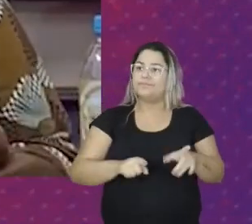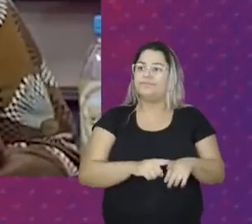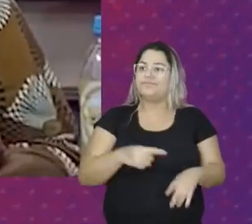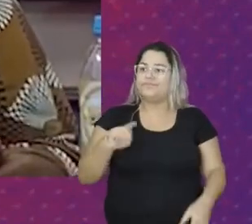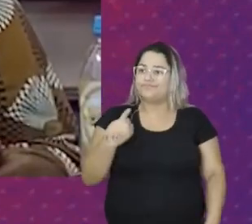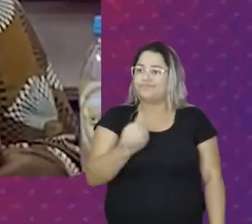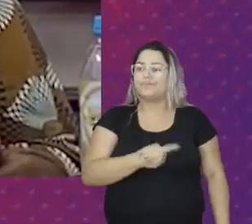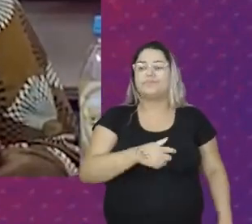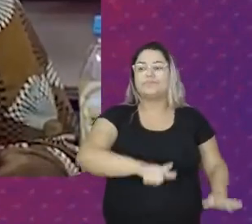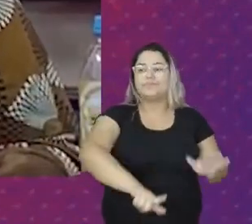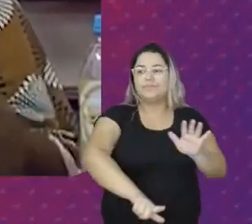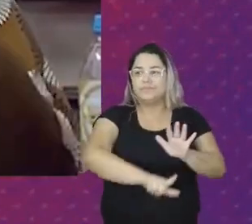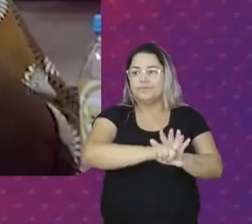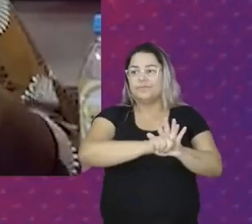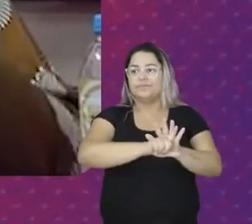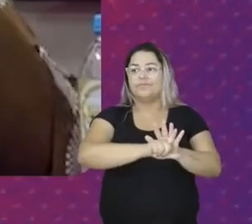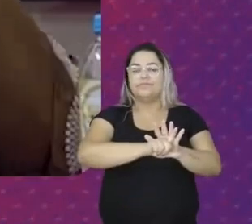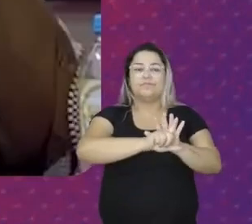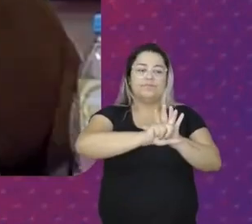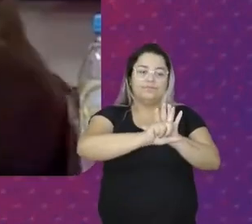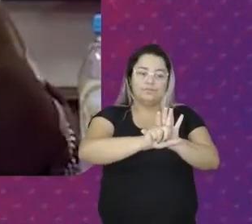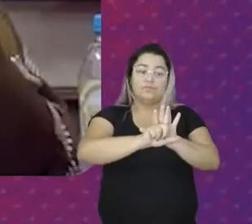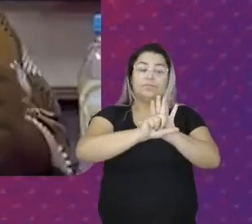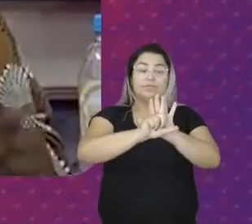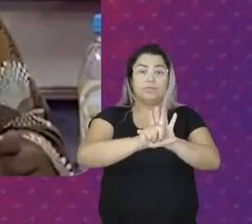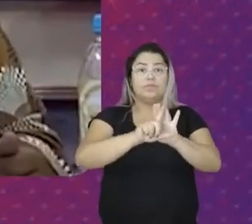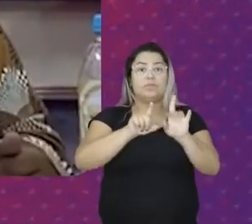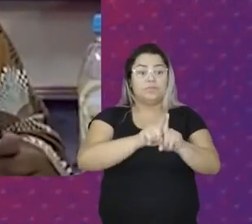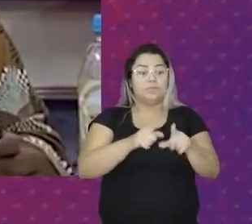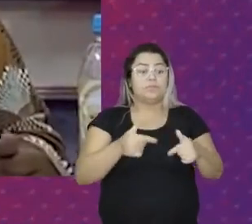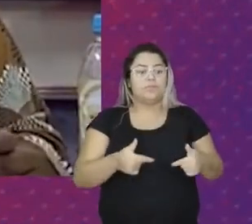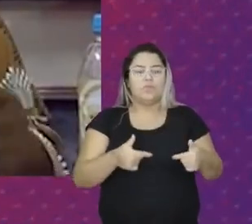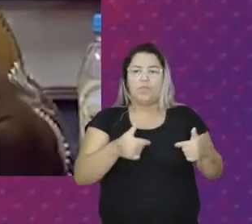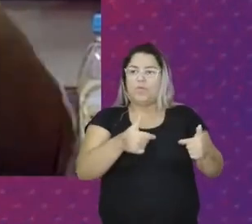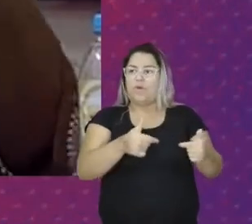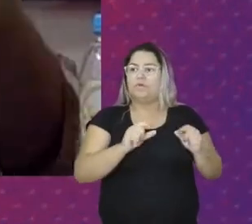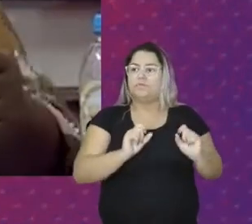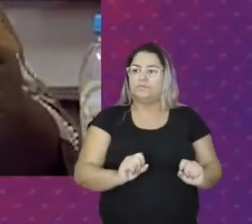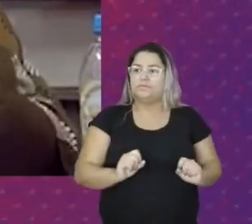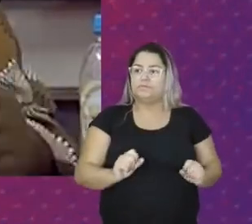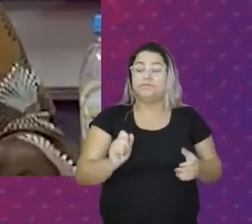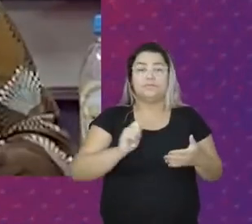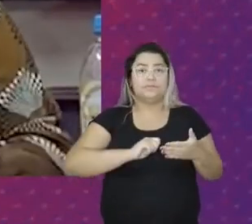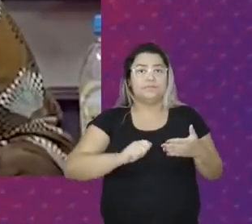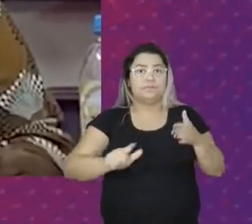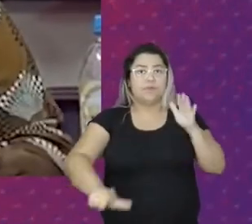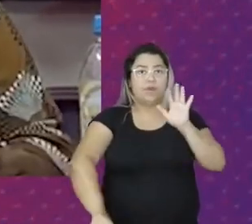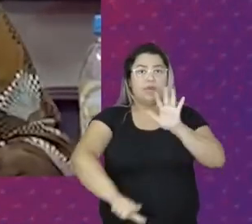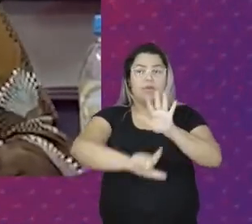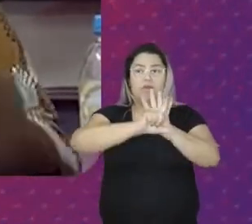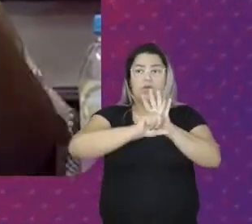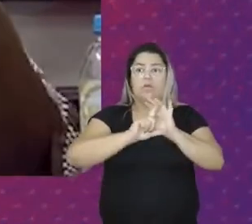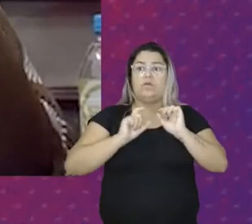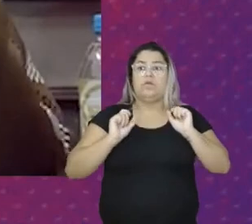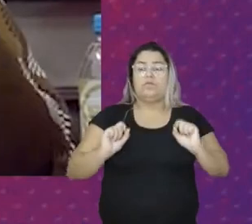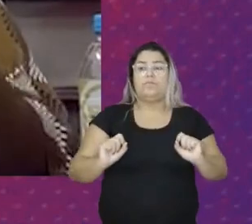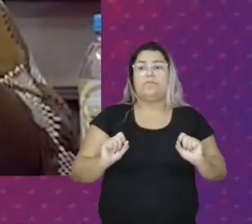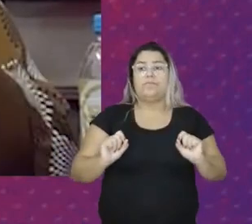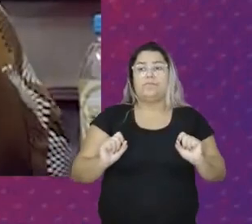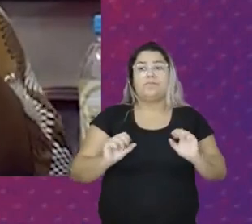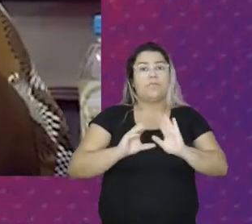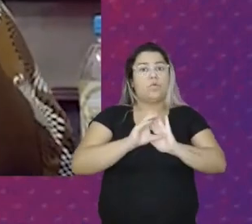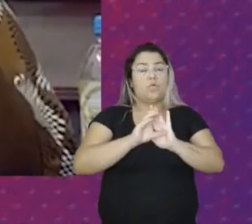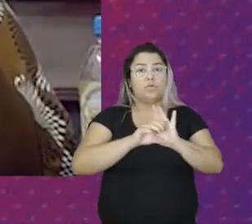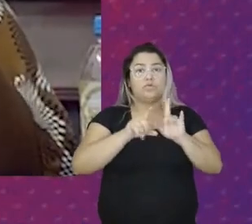nossa legislação. E também foi muita luta para a gente escrever na legislação que os